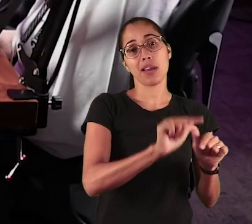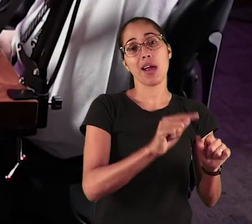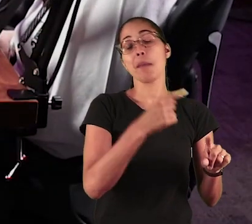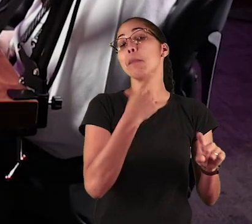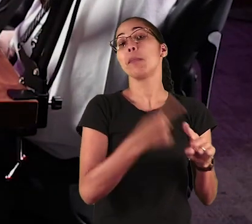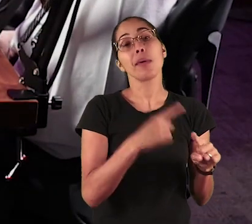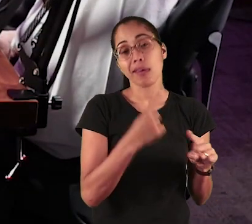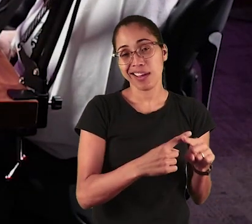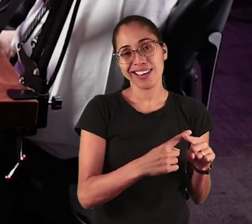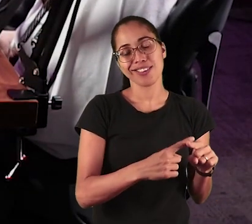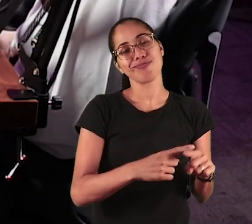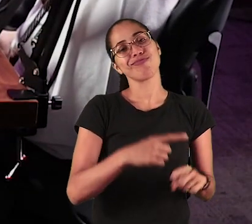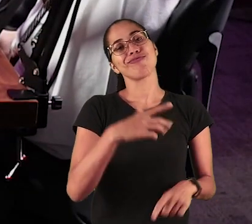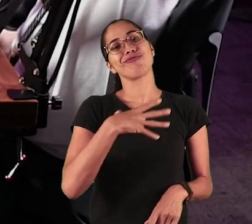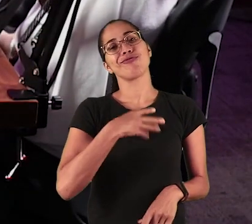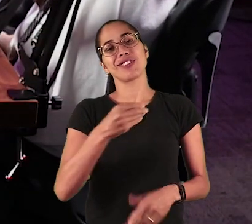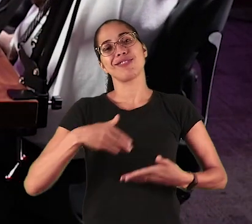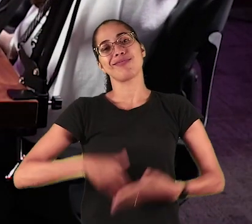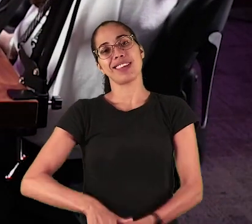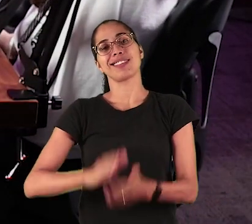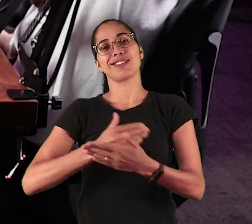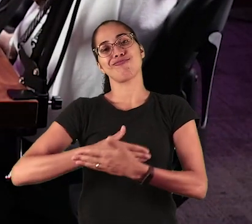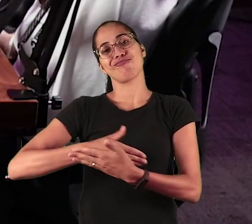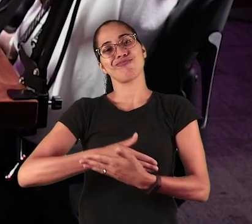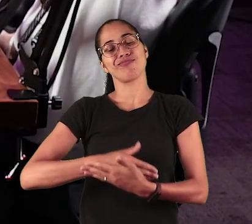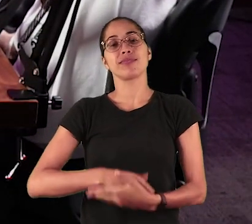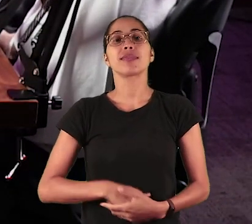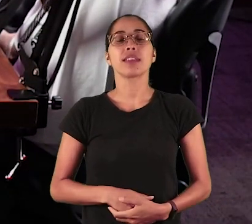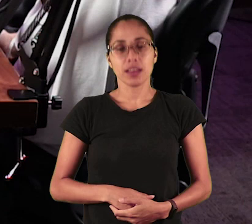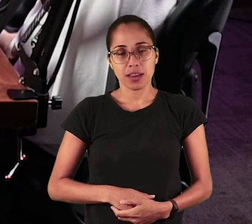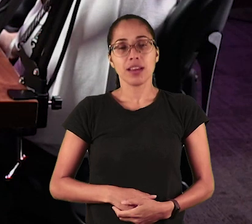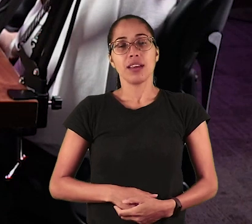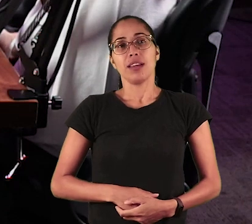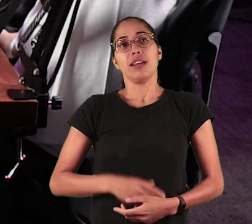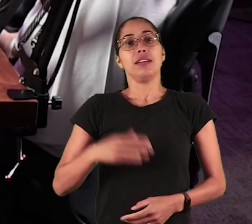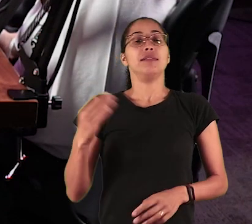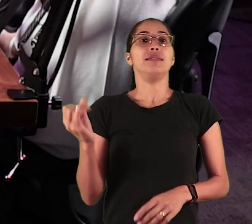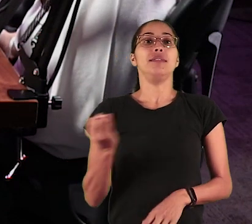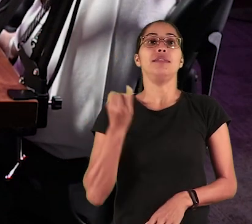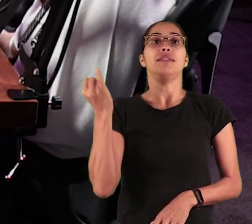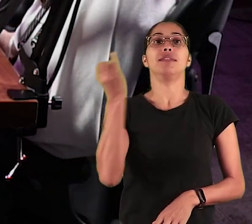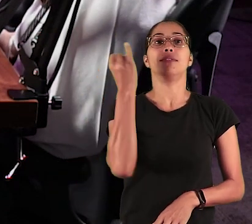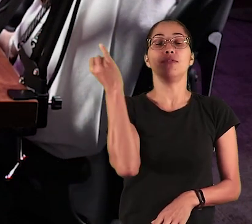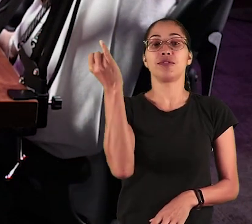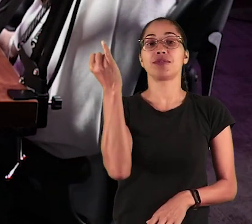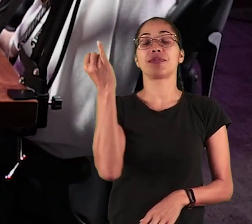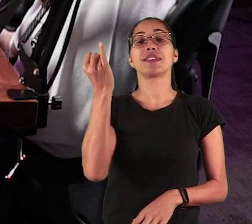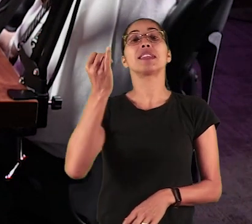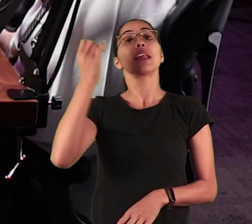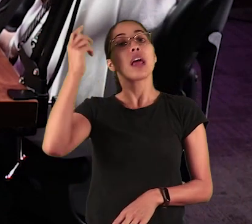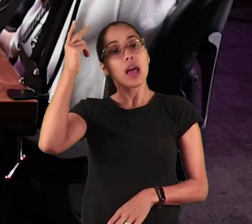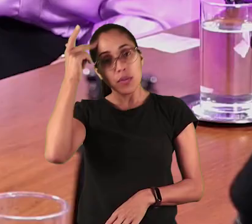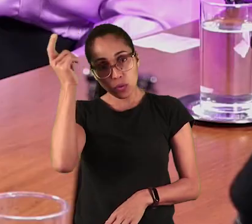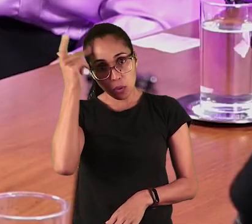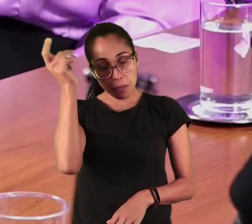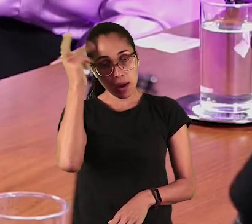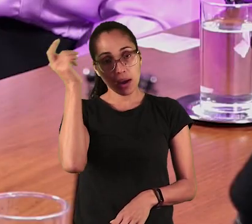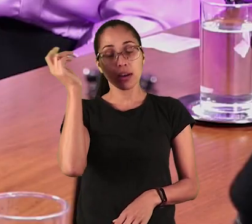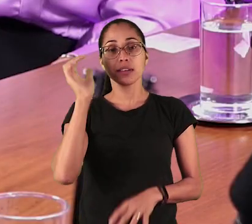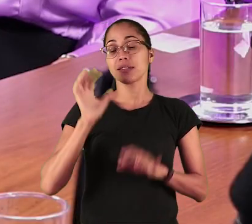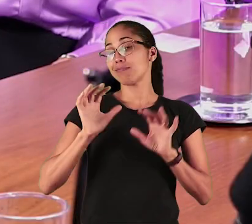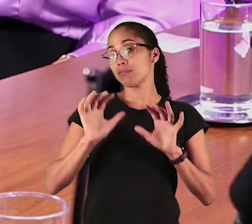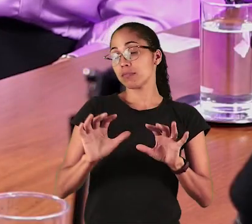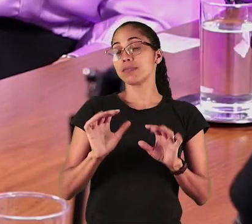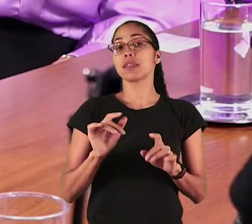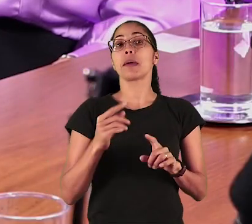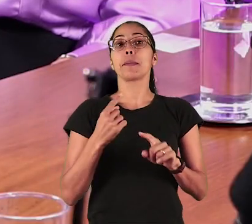totalmente eu acho que é muito muito importante é normalizar isso e eu falo